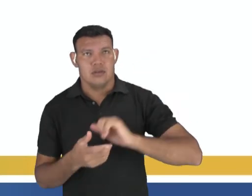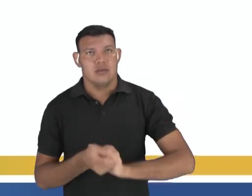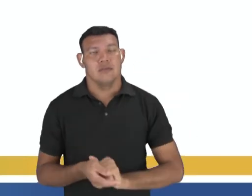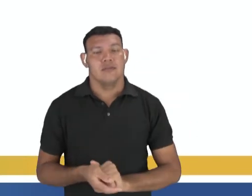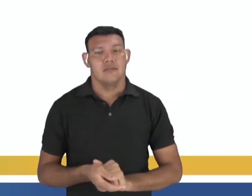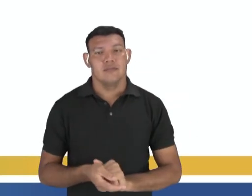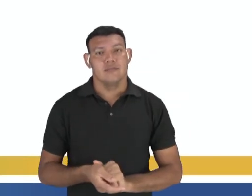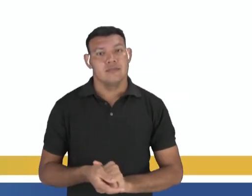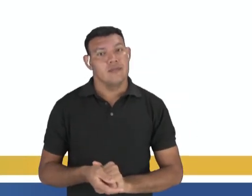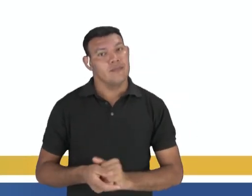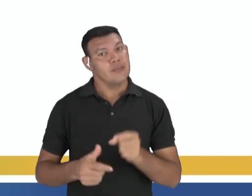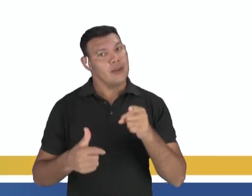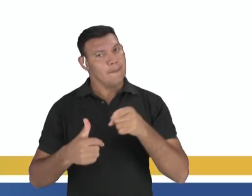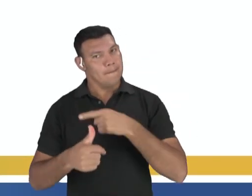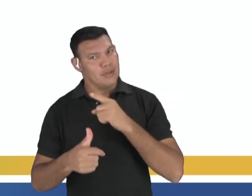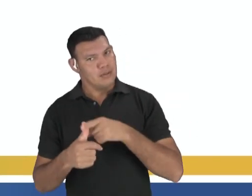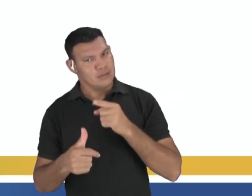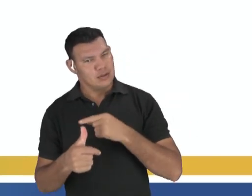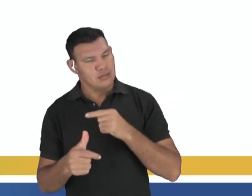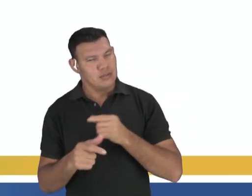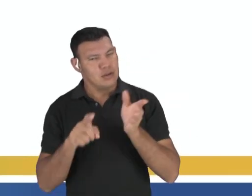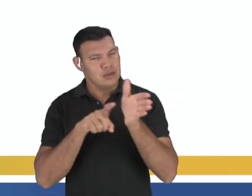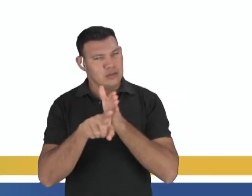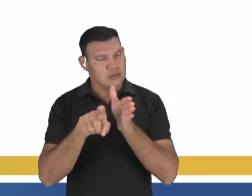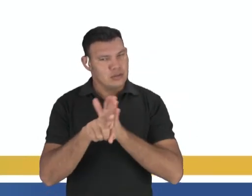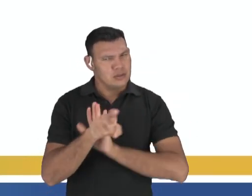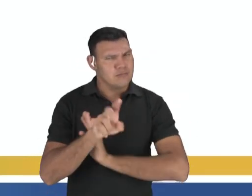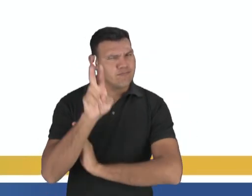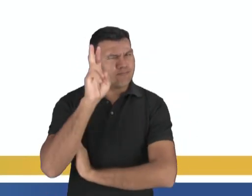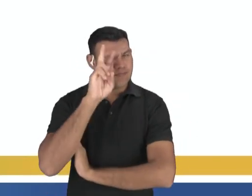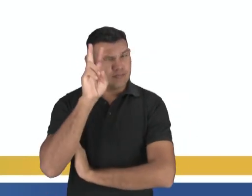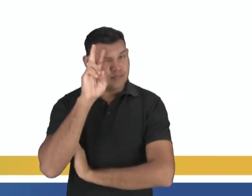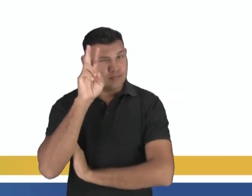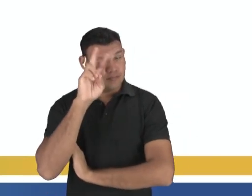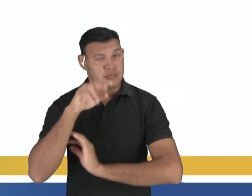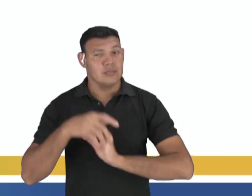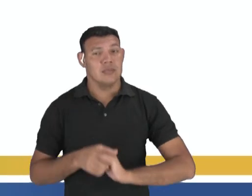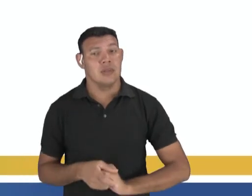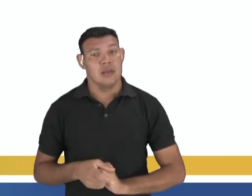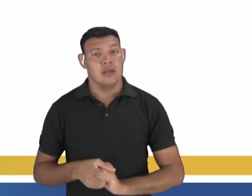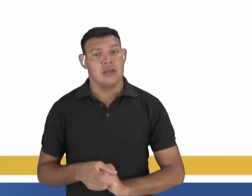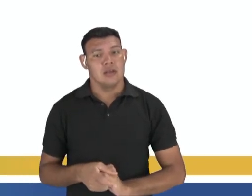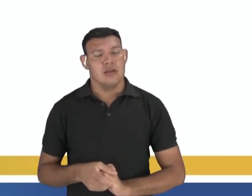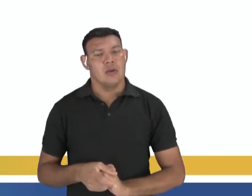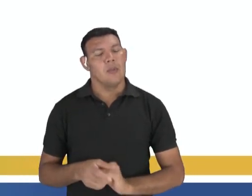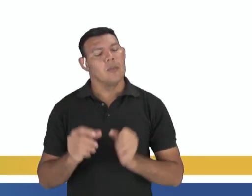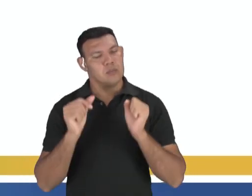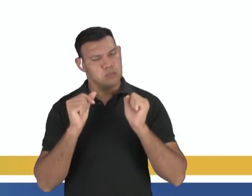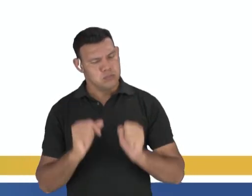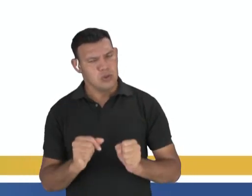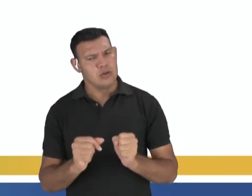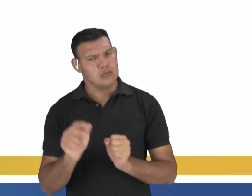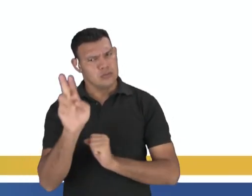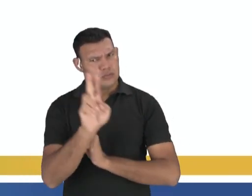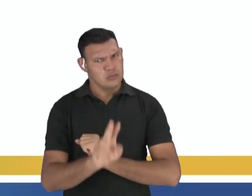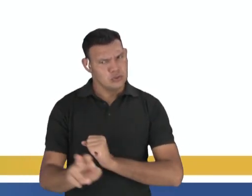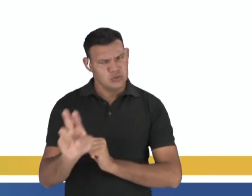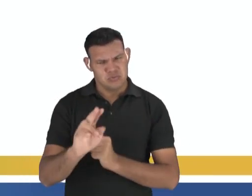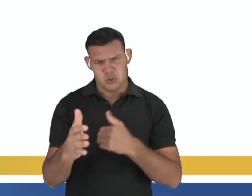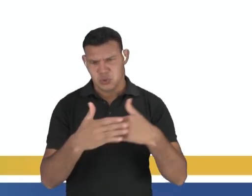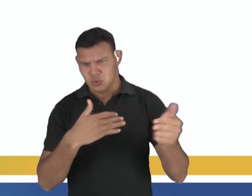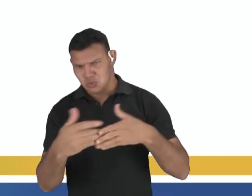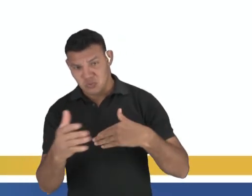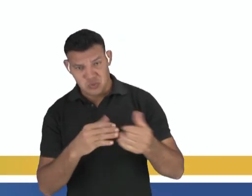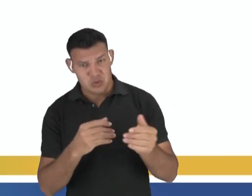lá. Primeiramente, eu quero que com essa questão você relembre que eu posso fixar qualquer medida